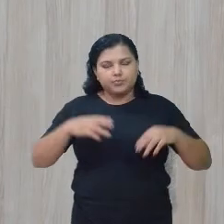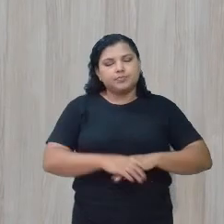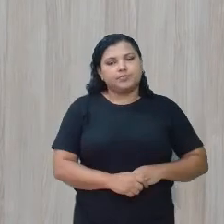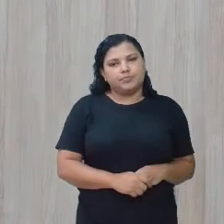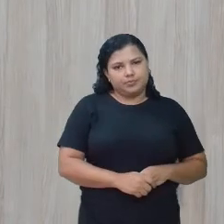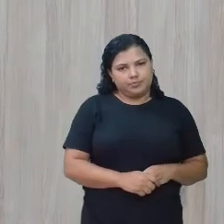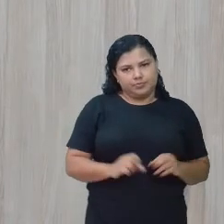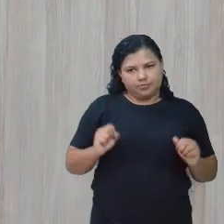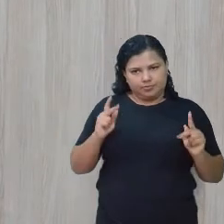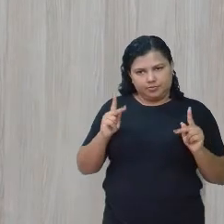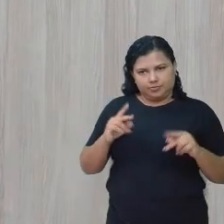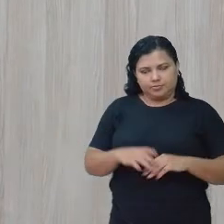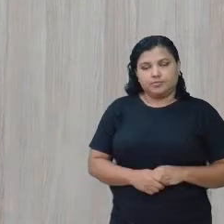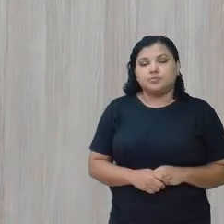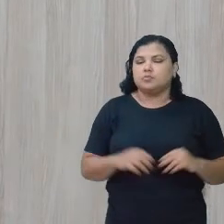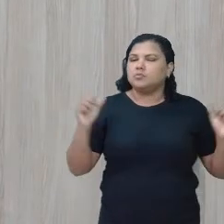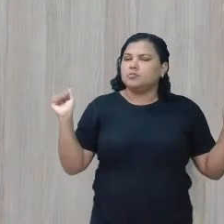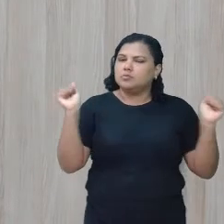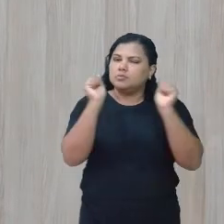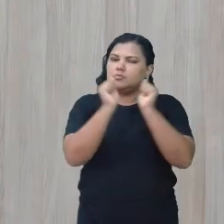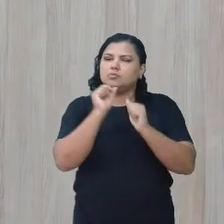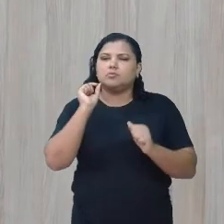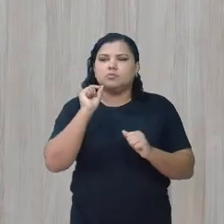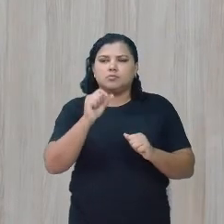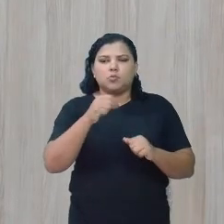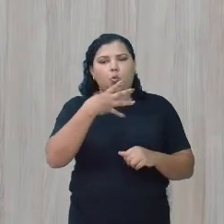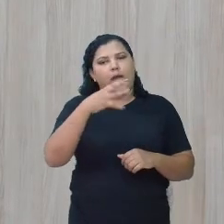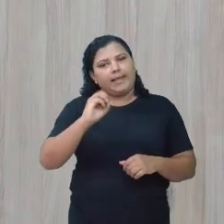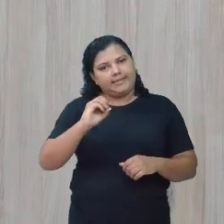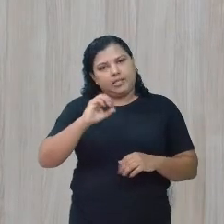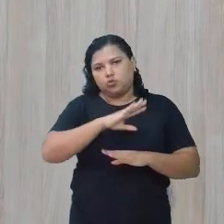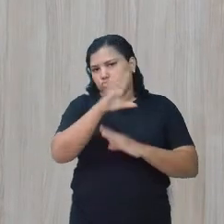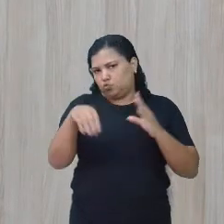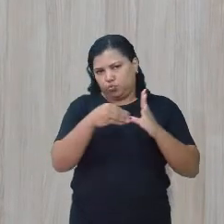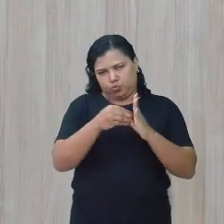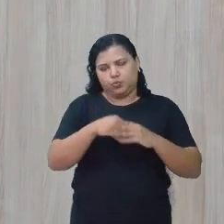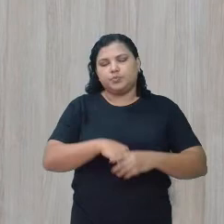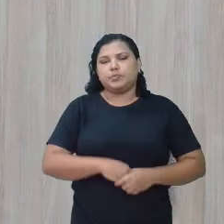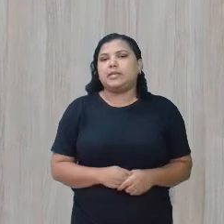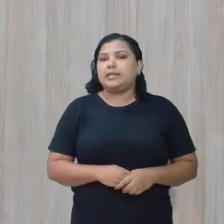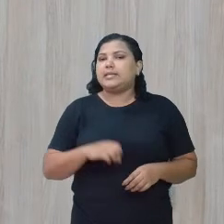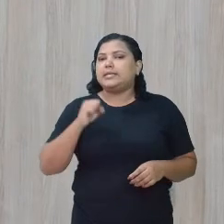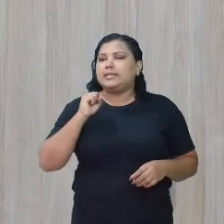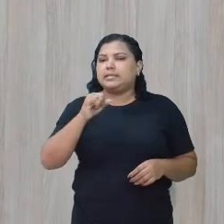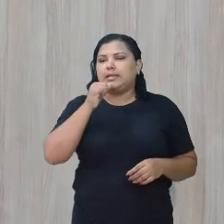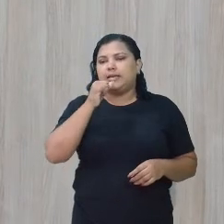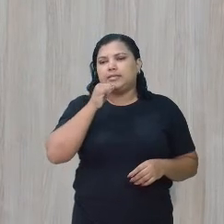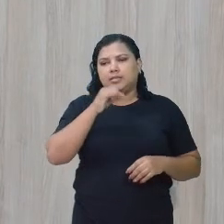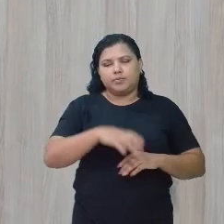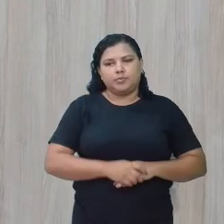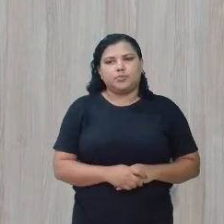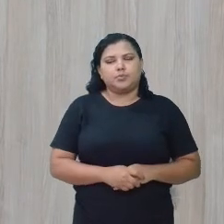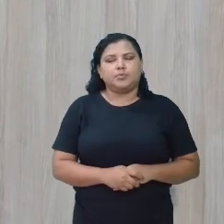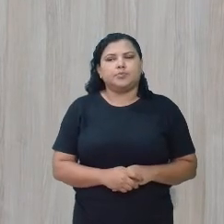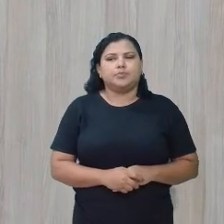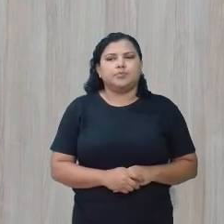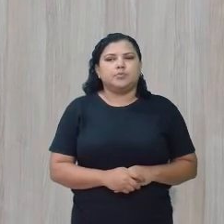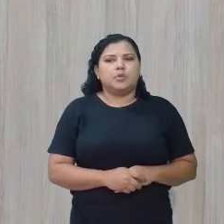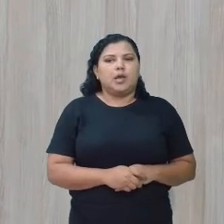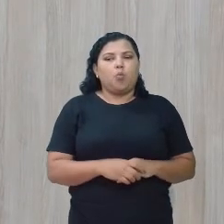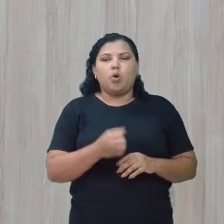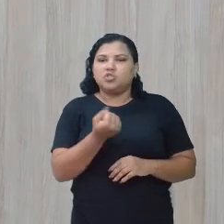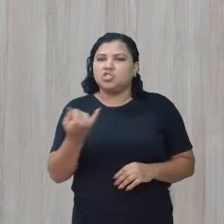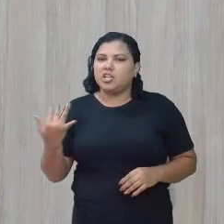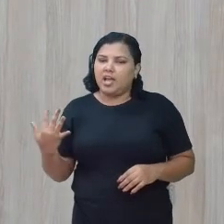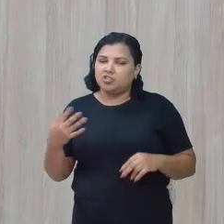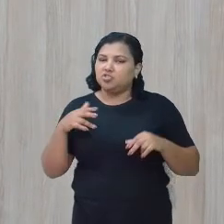carneiros, beleza? Que somando aí vai dar igual a 40. E se a gente faz o produto aí em relação aos pés,